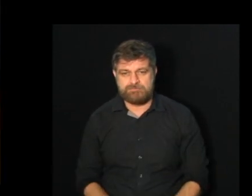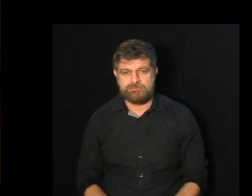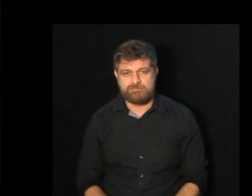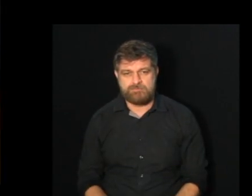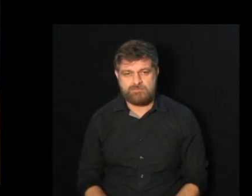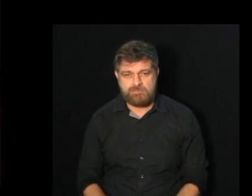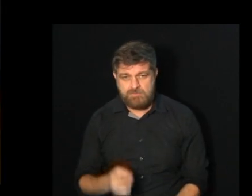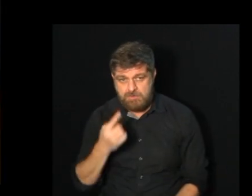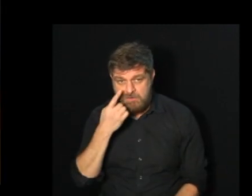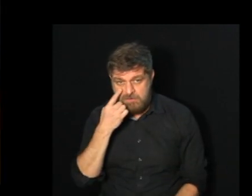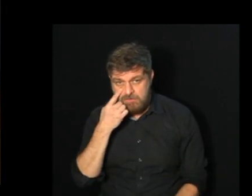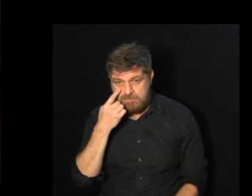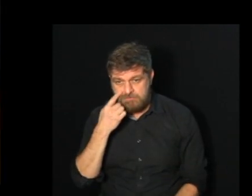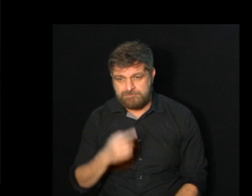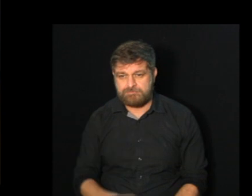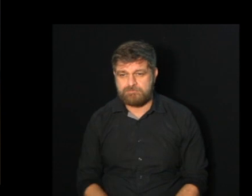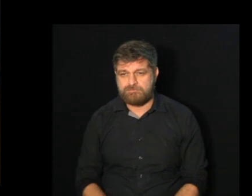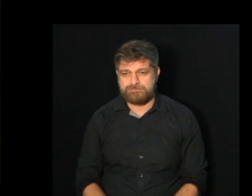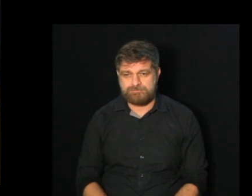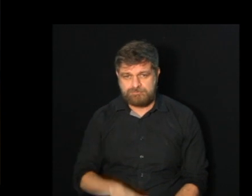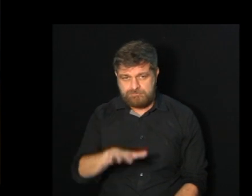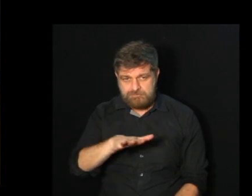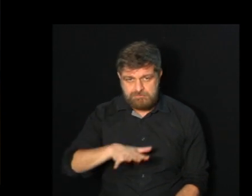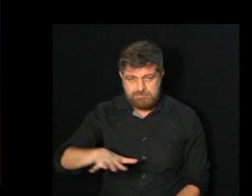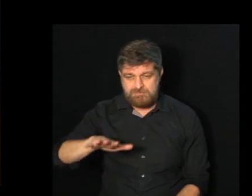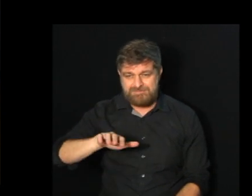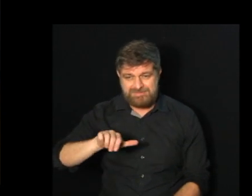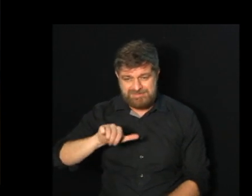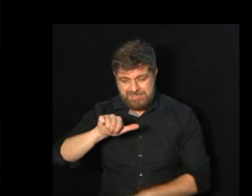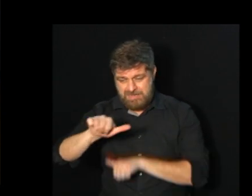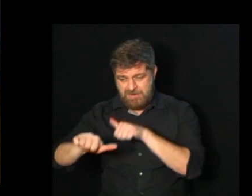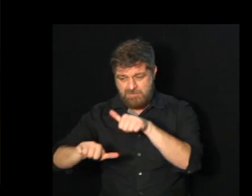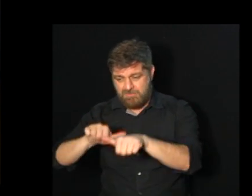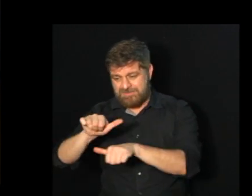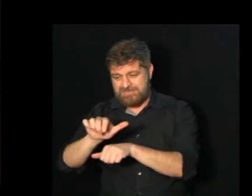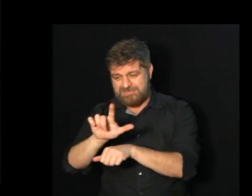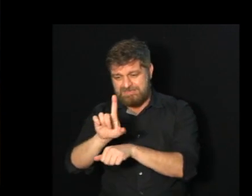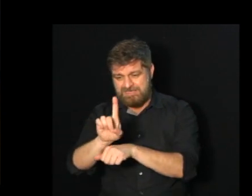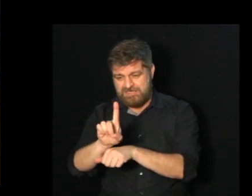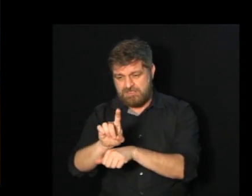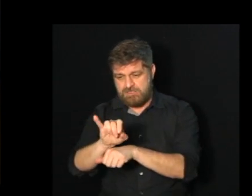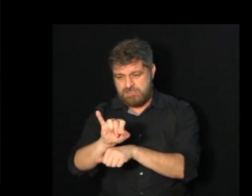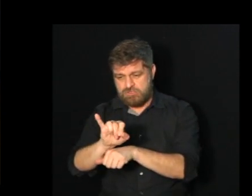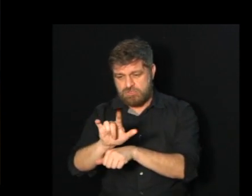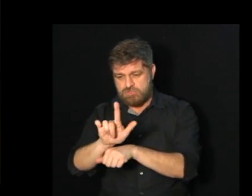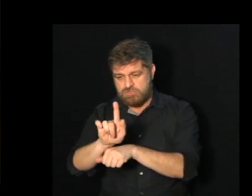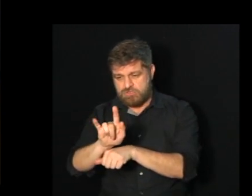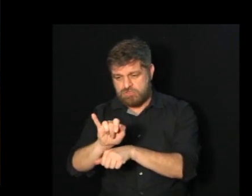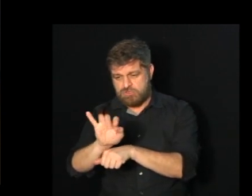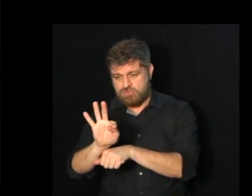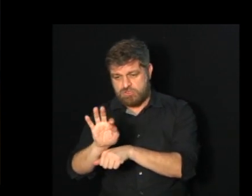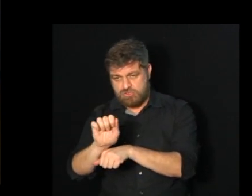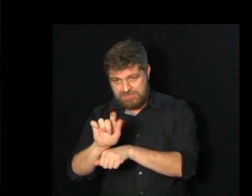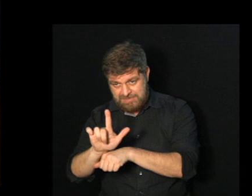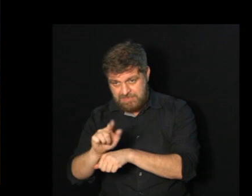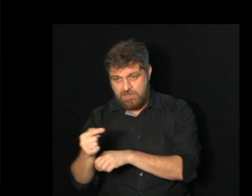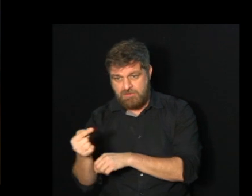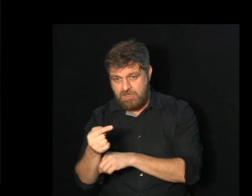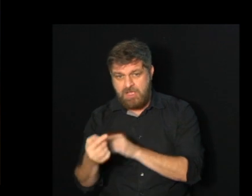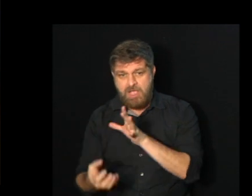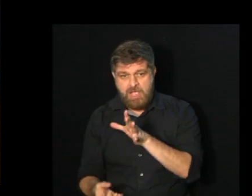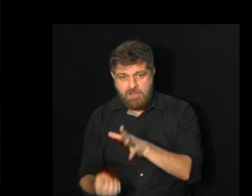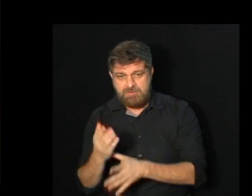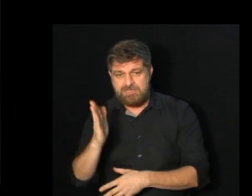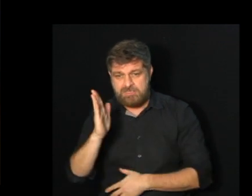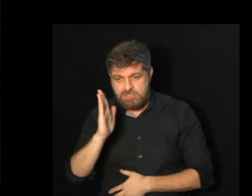Então, vejam, na parte de transformar o rádio, isso já acontece. Esse é um rádio que